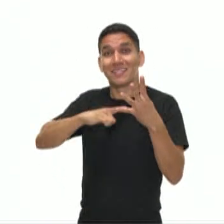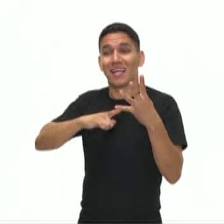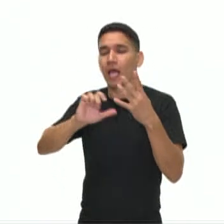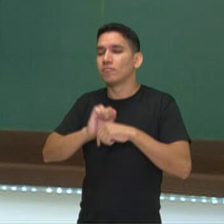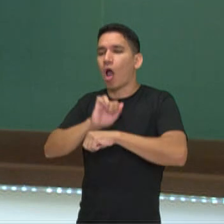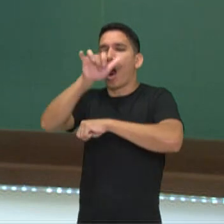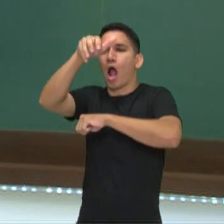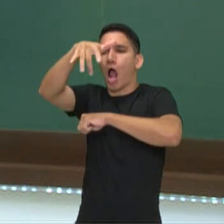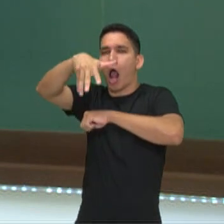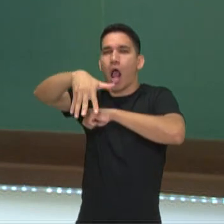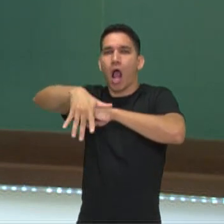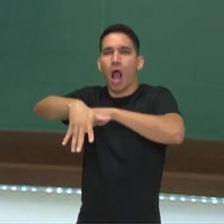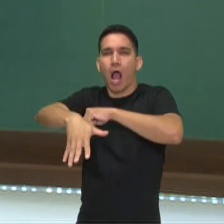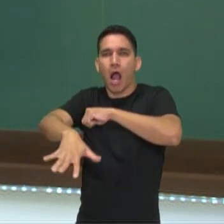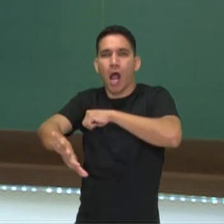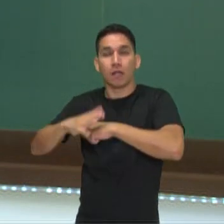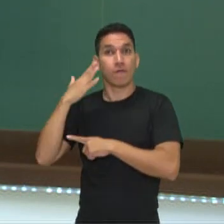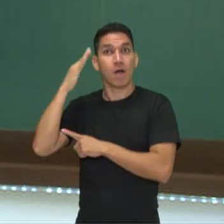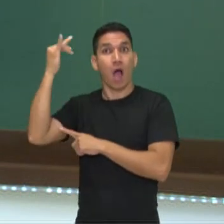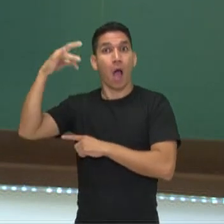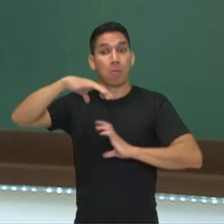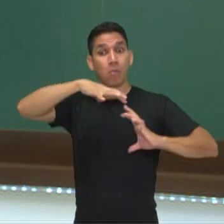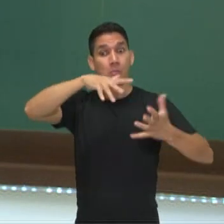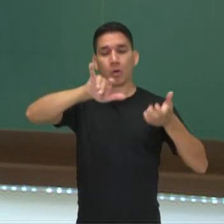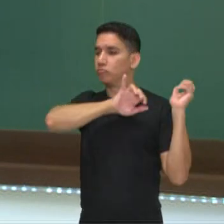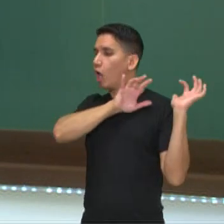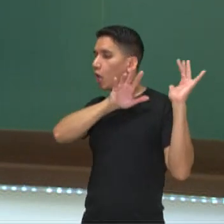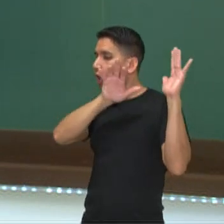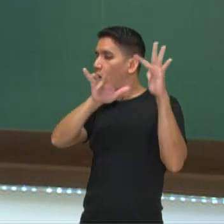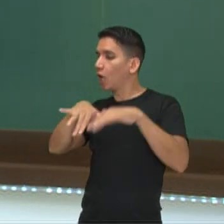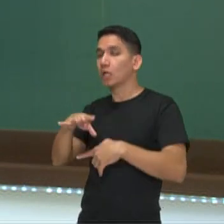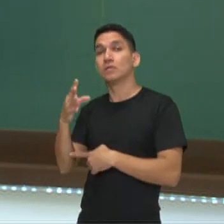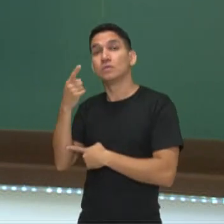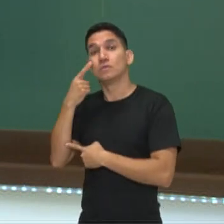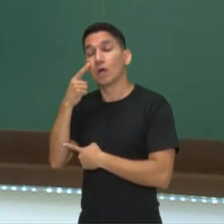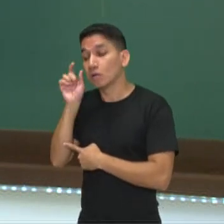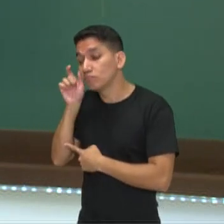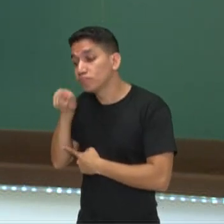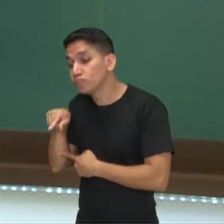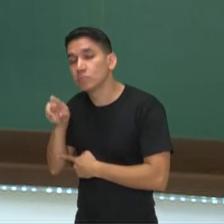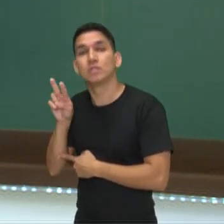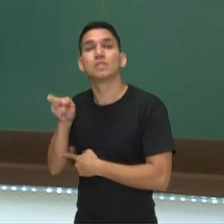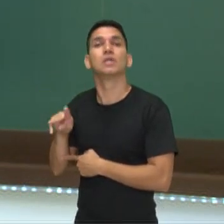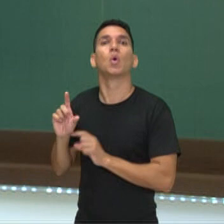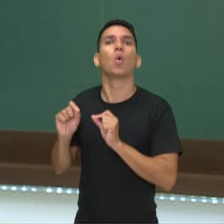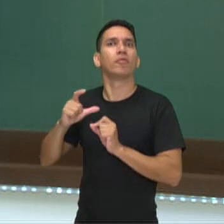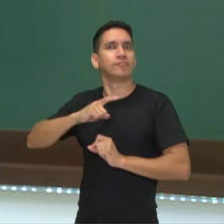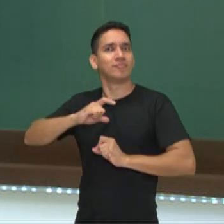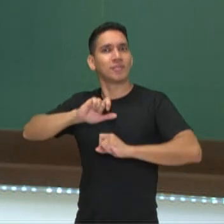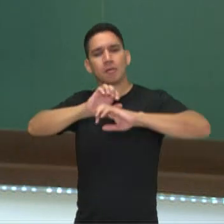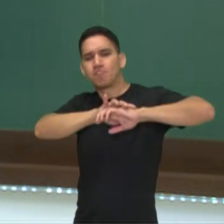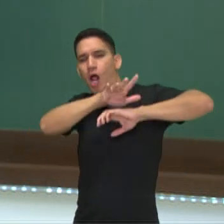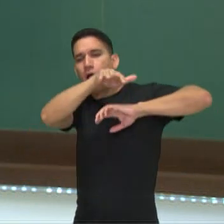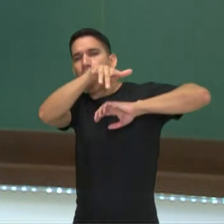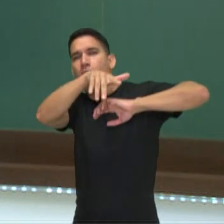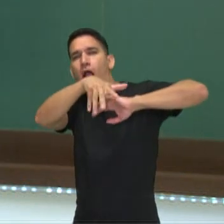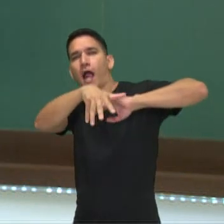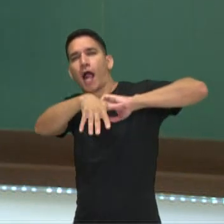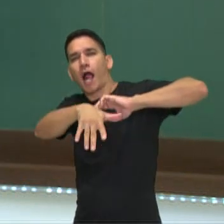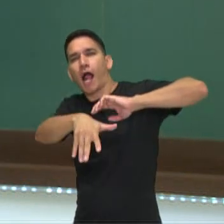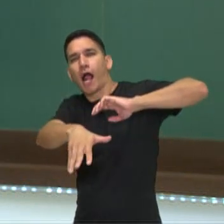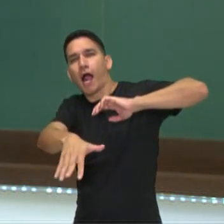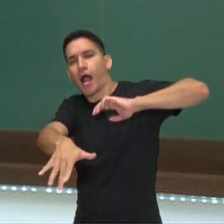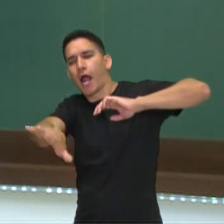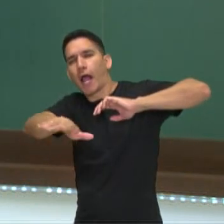Vitória. Muita gente do mundo todo vai para conhecer essa catarata. tá? Que tem ali um grande precipício, é um